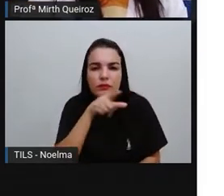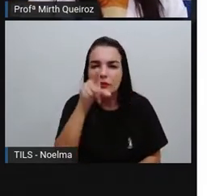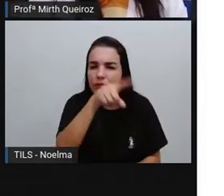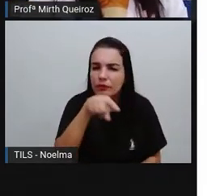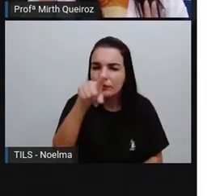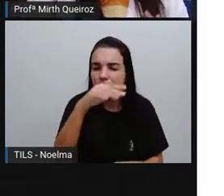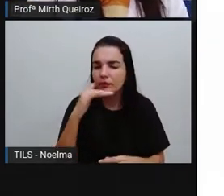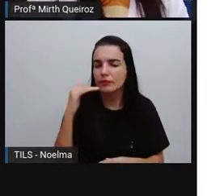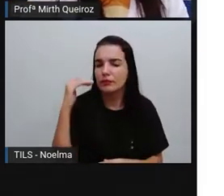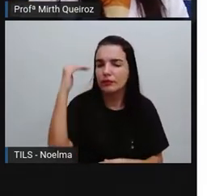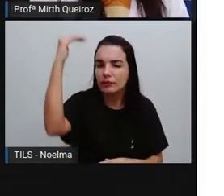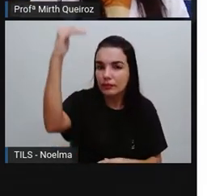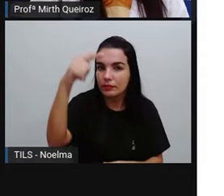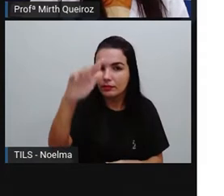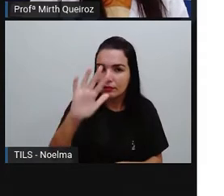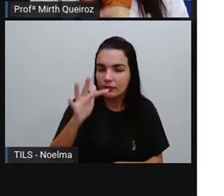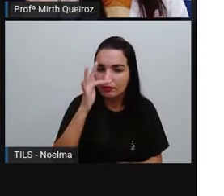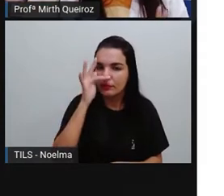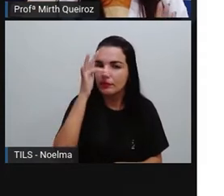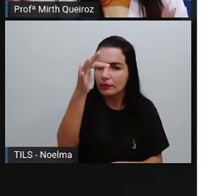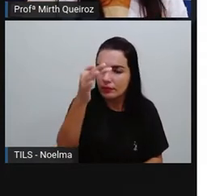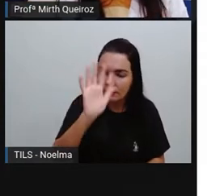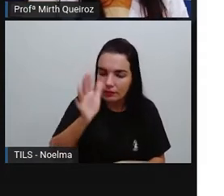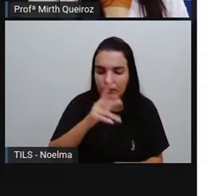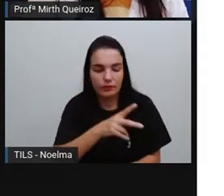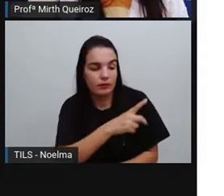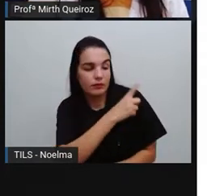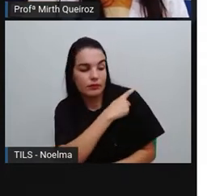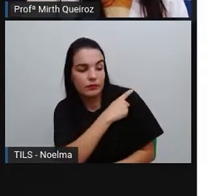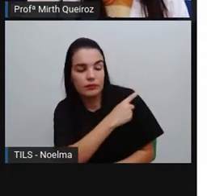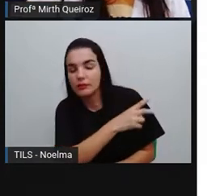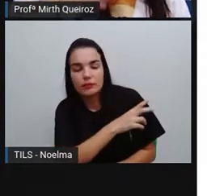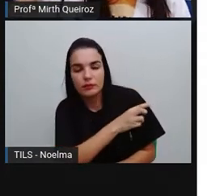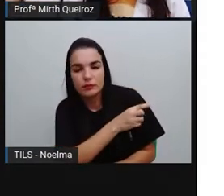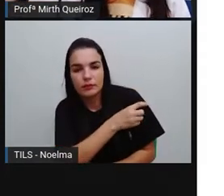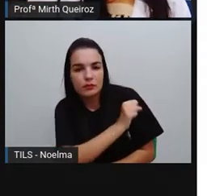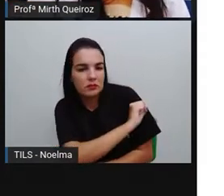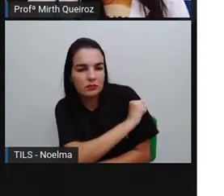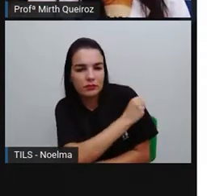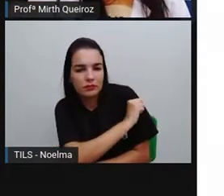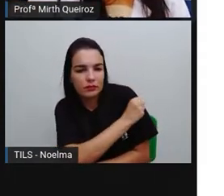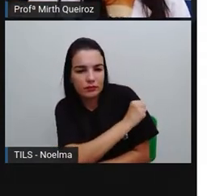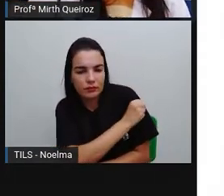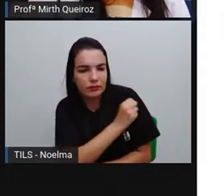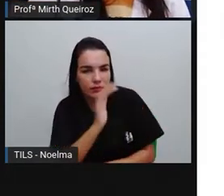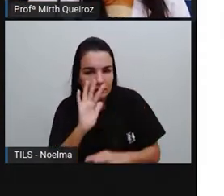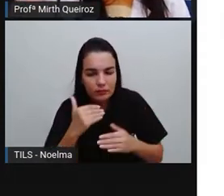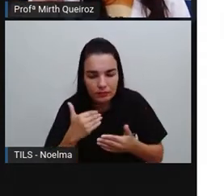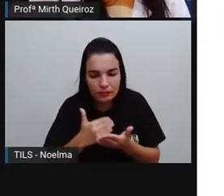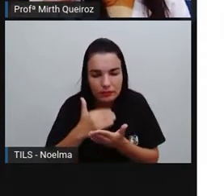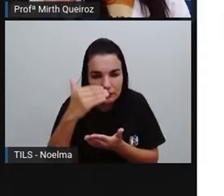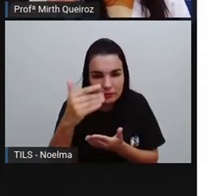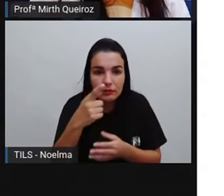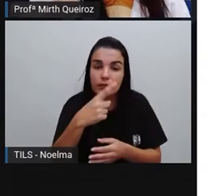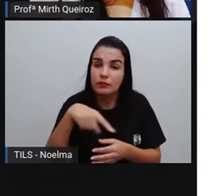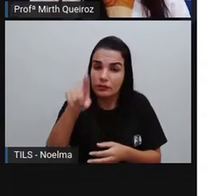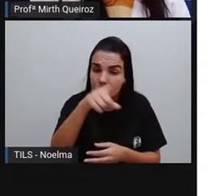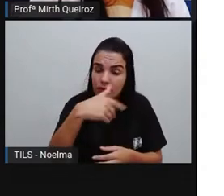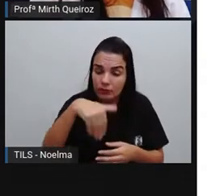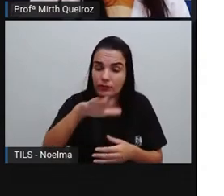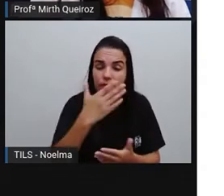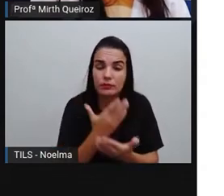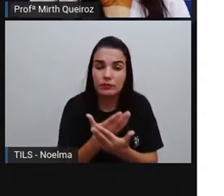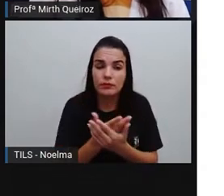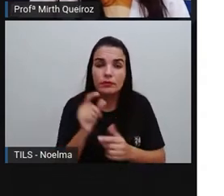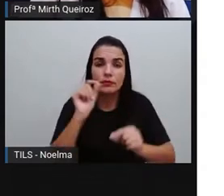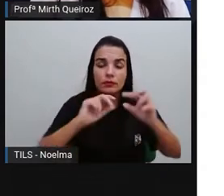forem maiores, estiverem mais ou menos lá no oitavo ano, por exemplo, vocês vão estudar muito